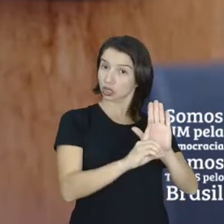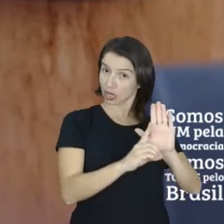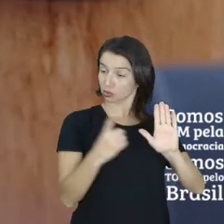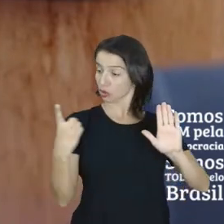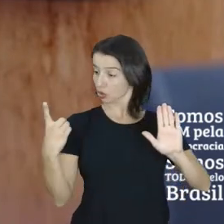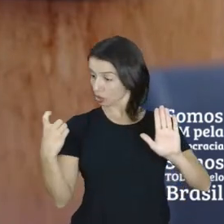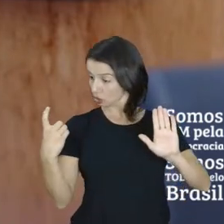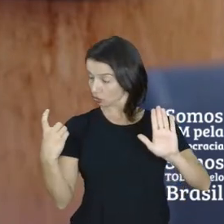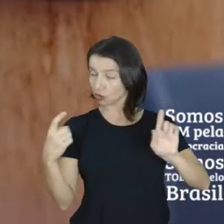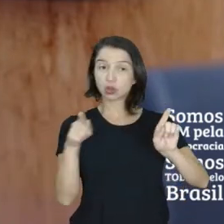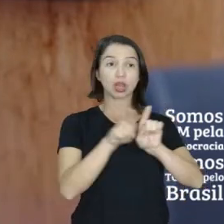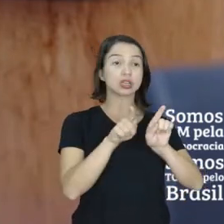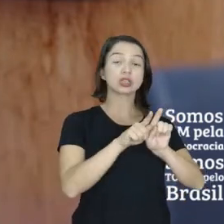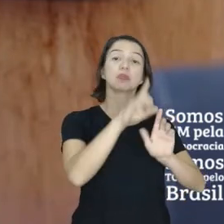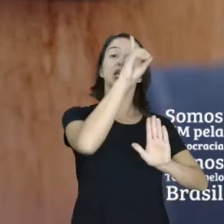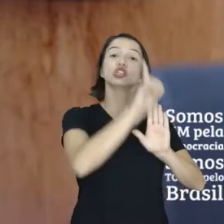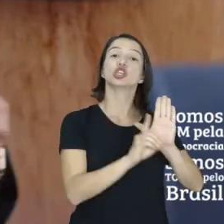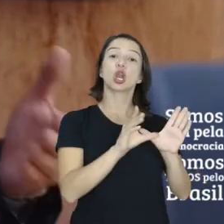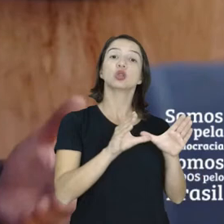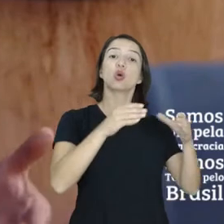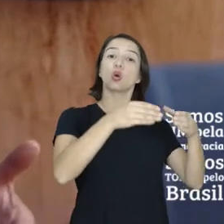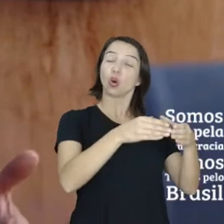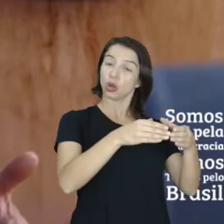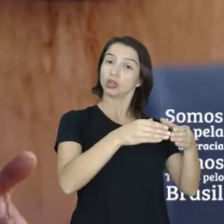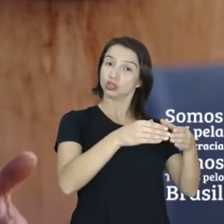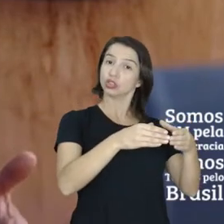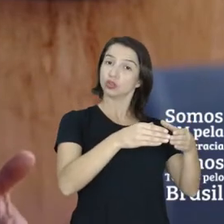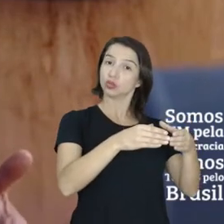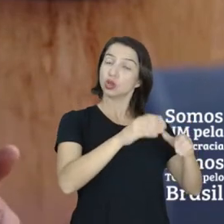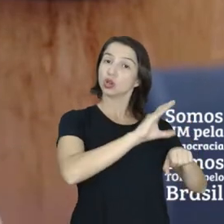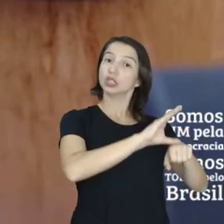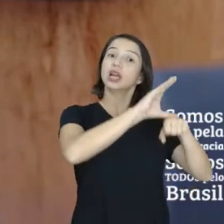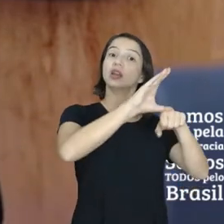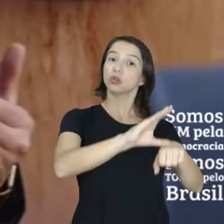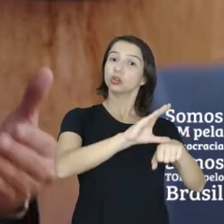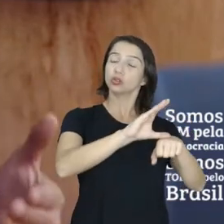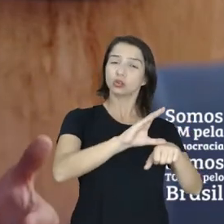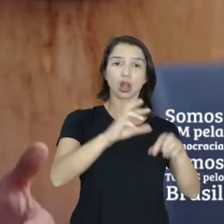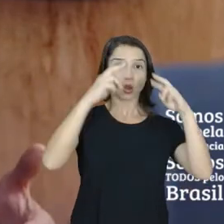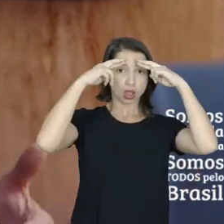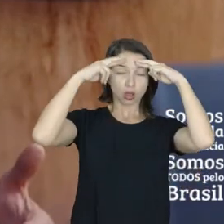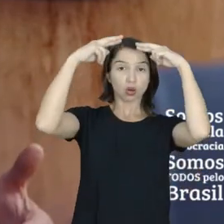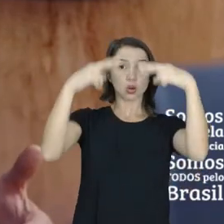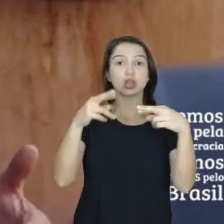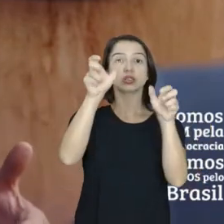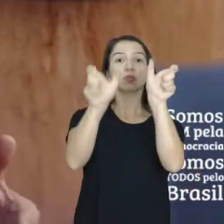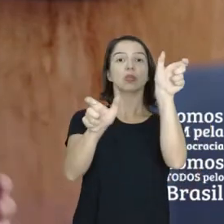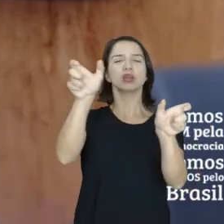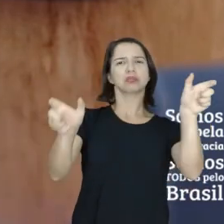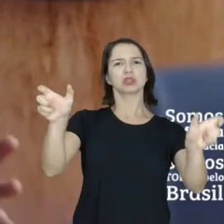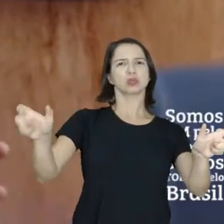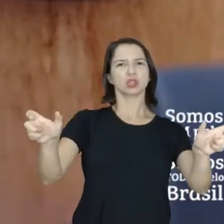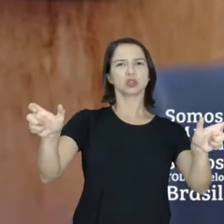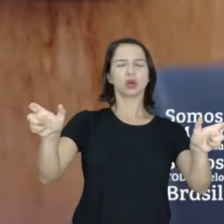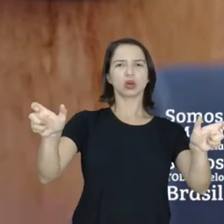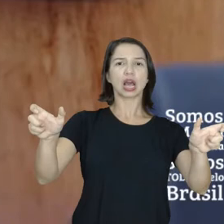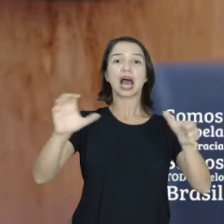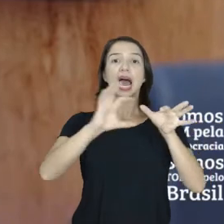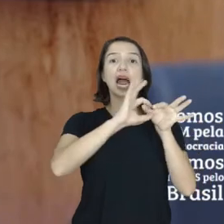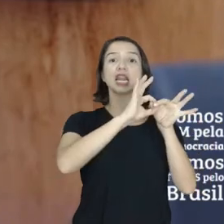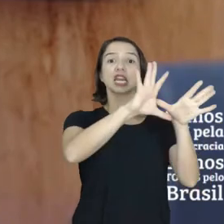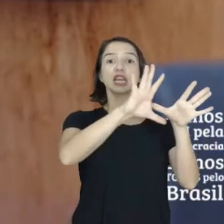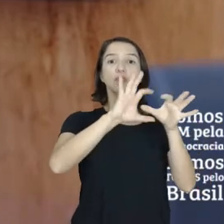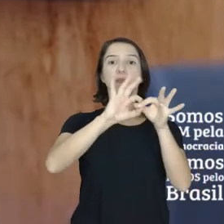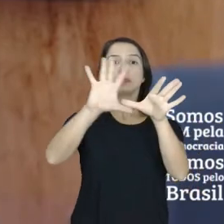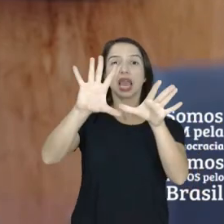No mundo inteiro é assim. Você respeita as pessoas, a liberdade das pessoas. Então, eu acho que é